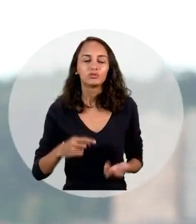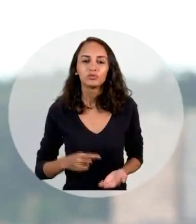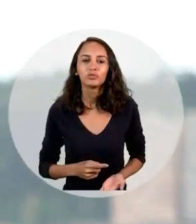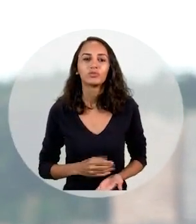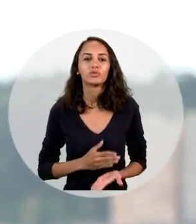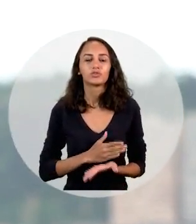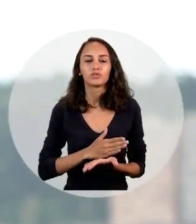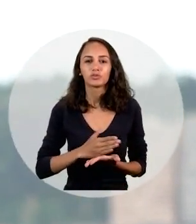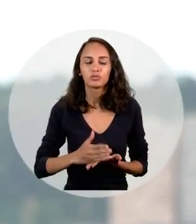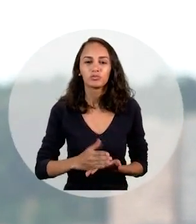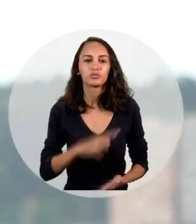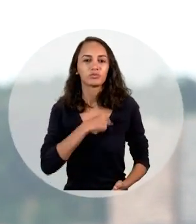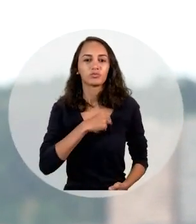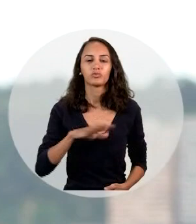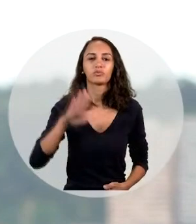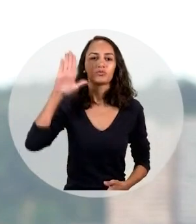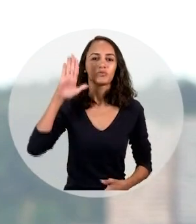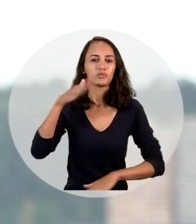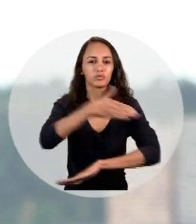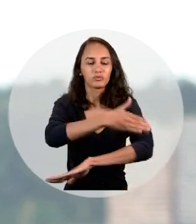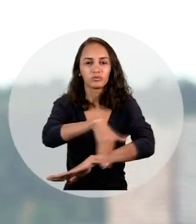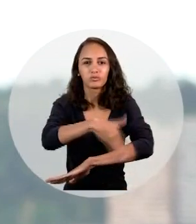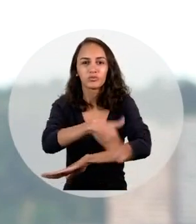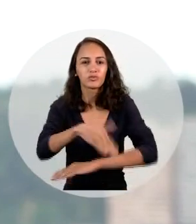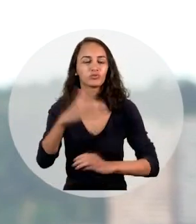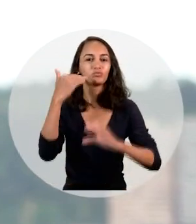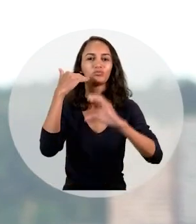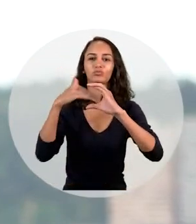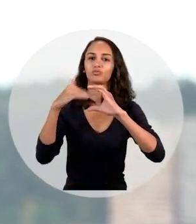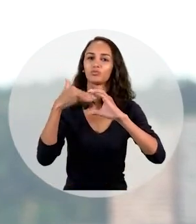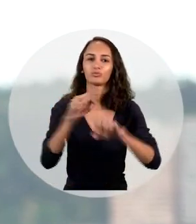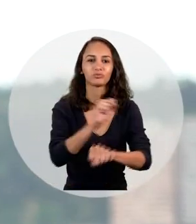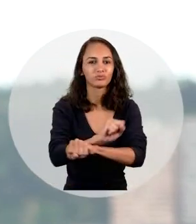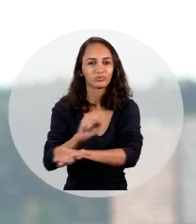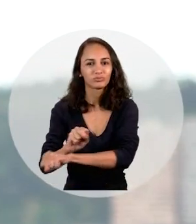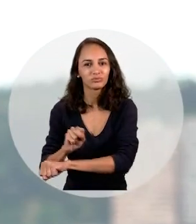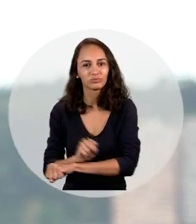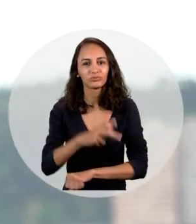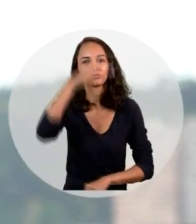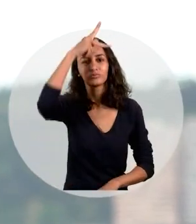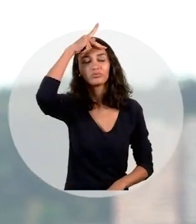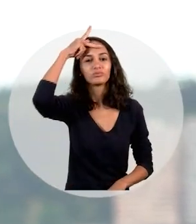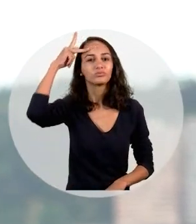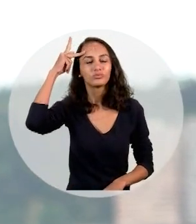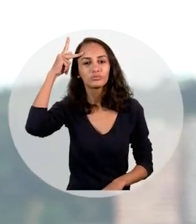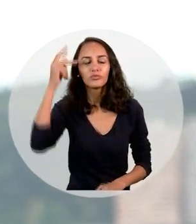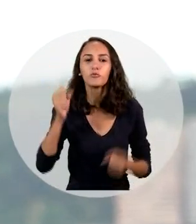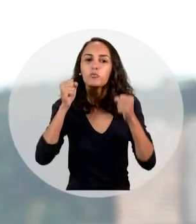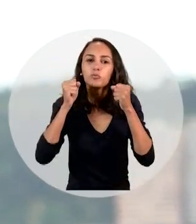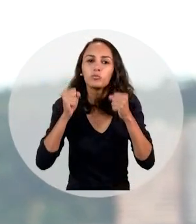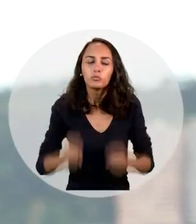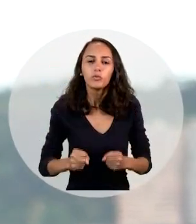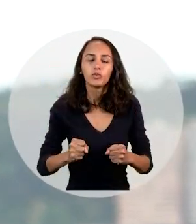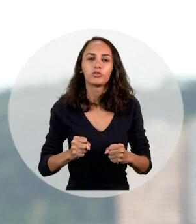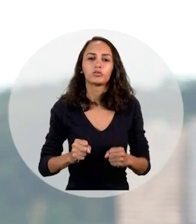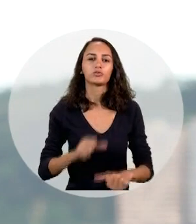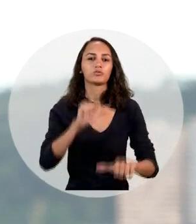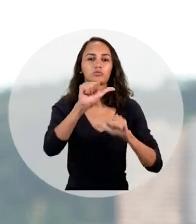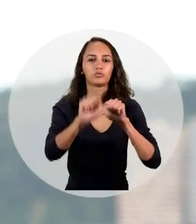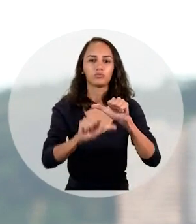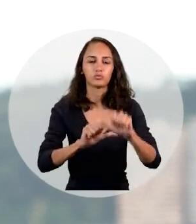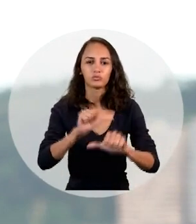da gente se colocar como candidato, de ir na rua, de passar uma mensagem de esperança para as pessoas, que era possível a